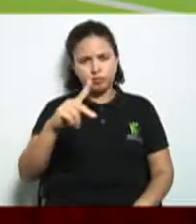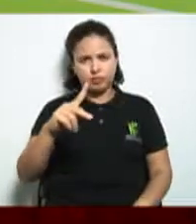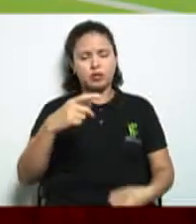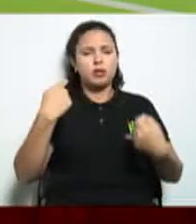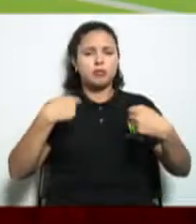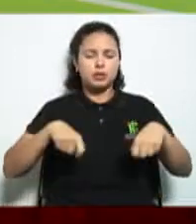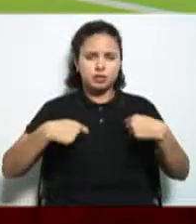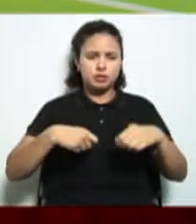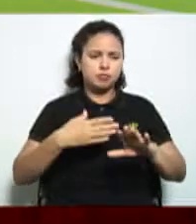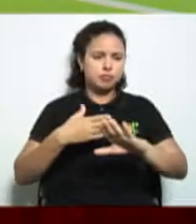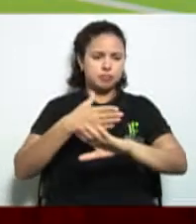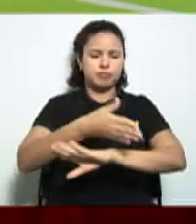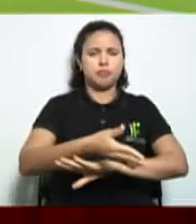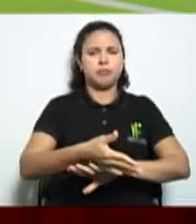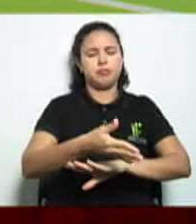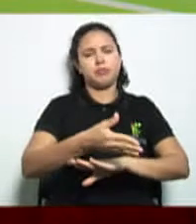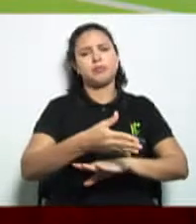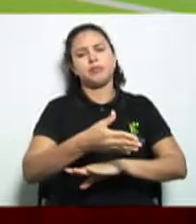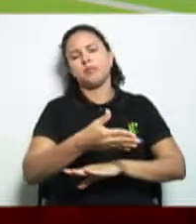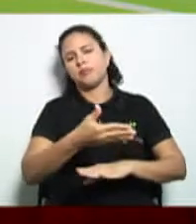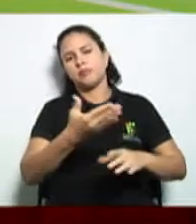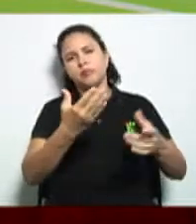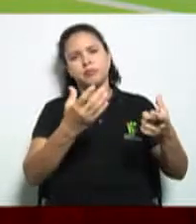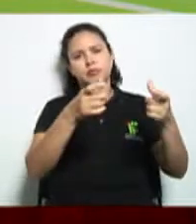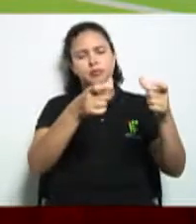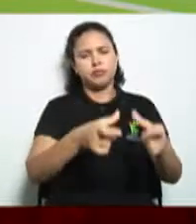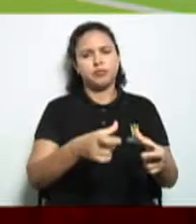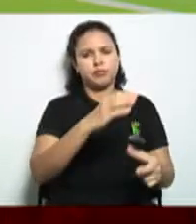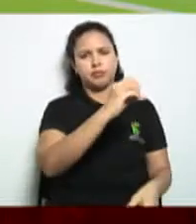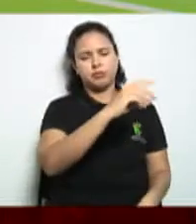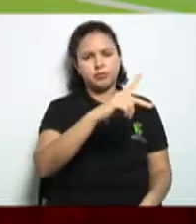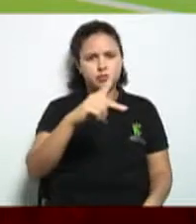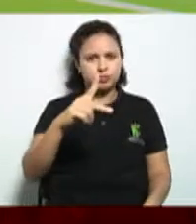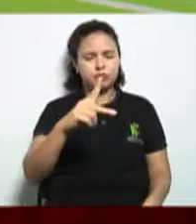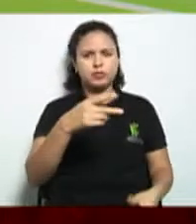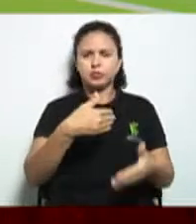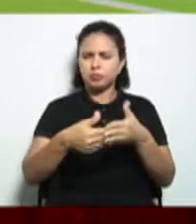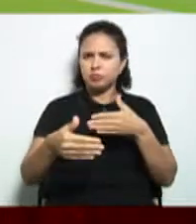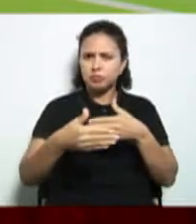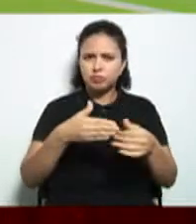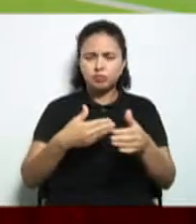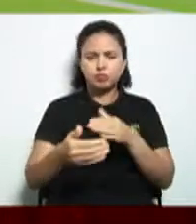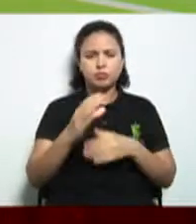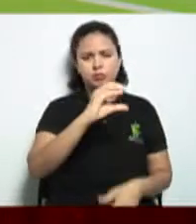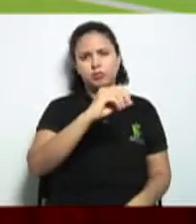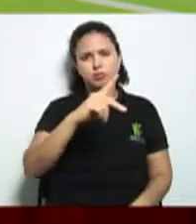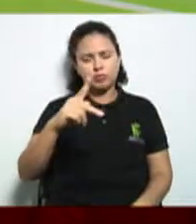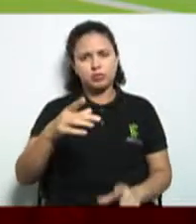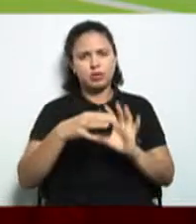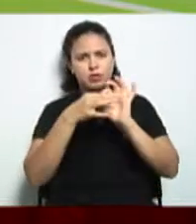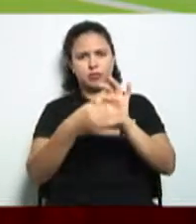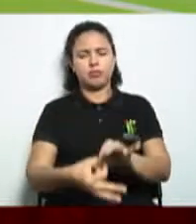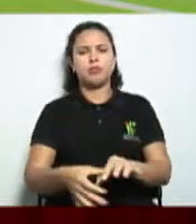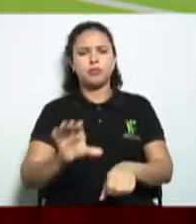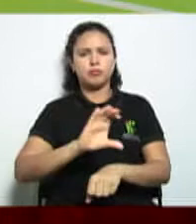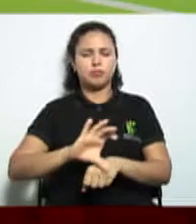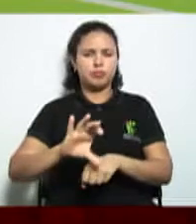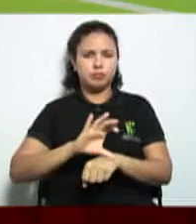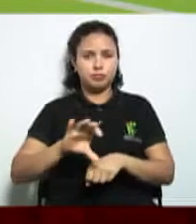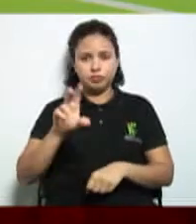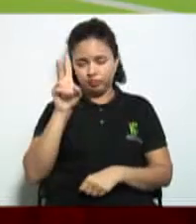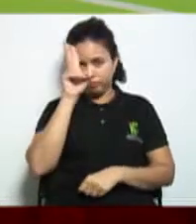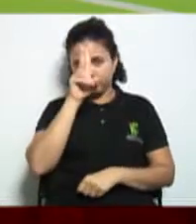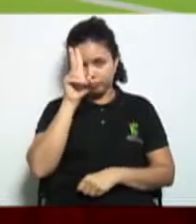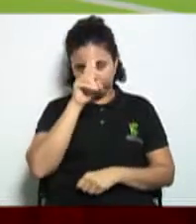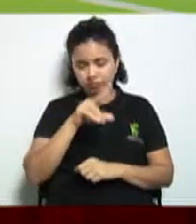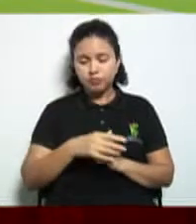instituição cooperativa, ou uma cooperativa de crédito, ou agropecuária, qualquer uma que tenha relação com o curso. Um outro lembrete,